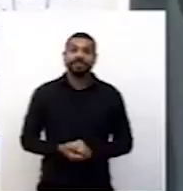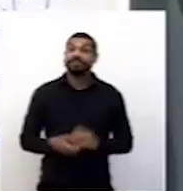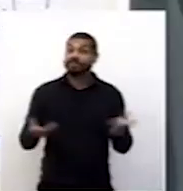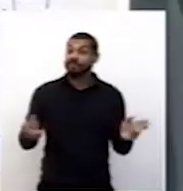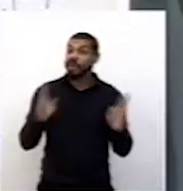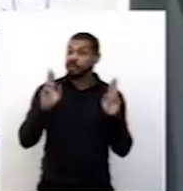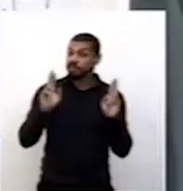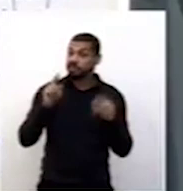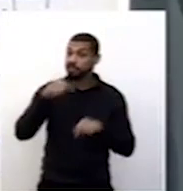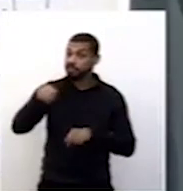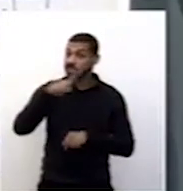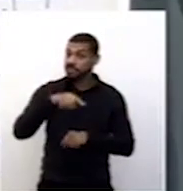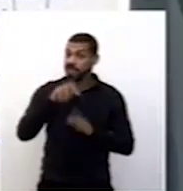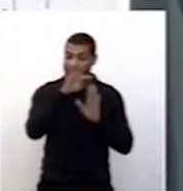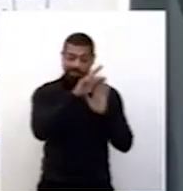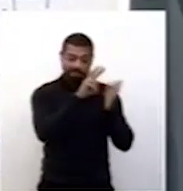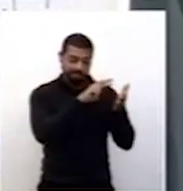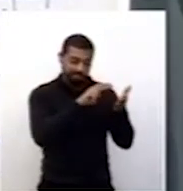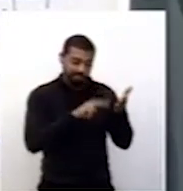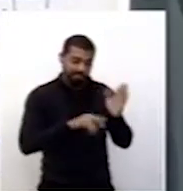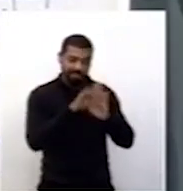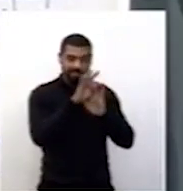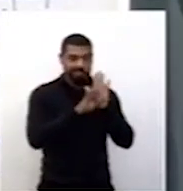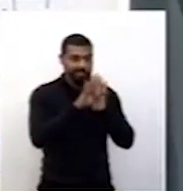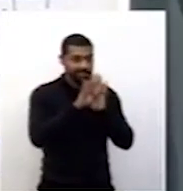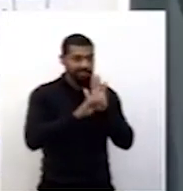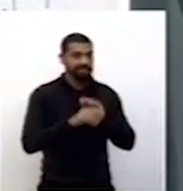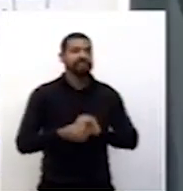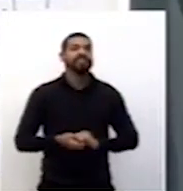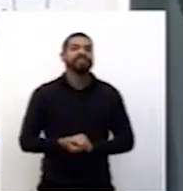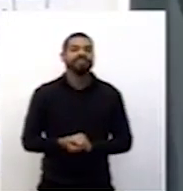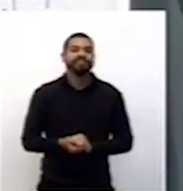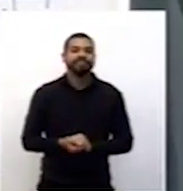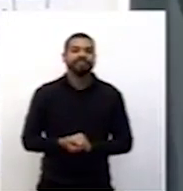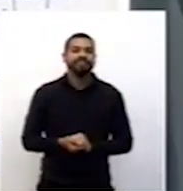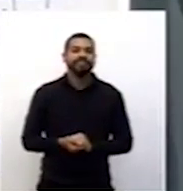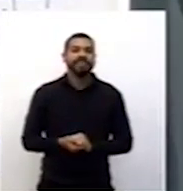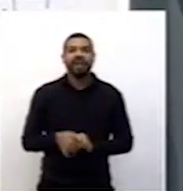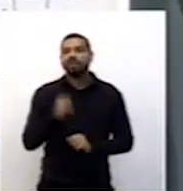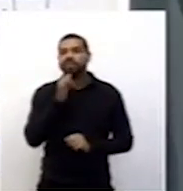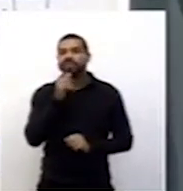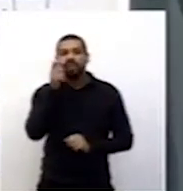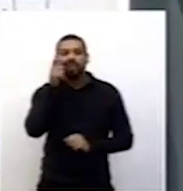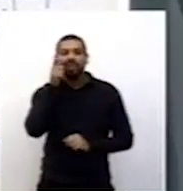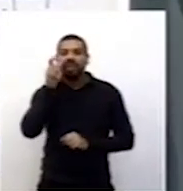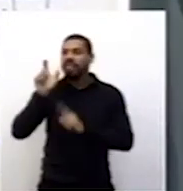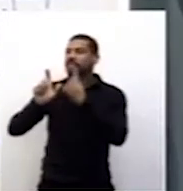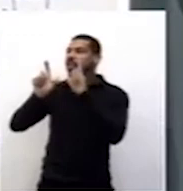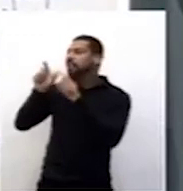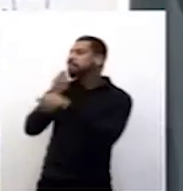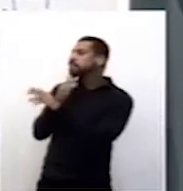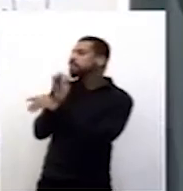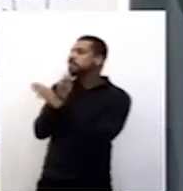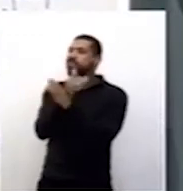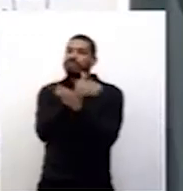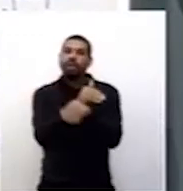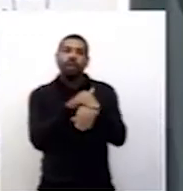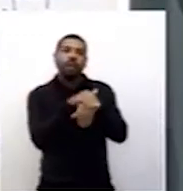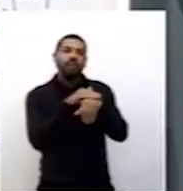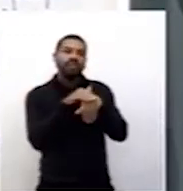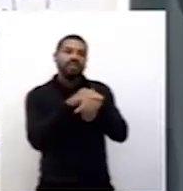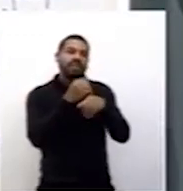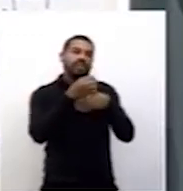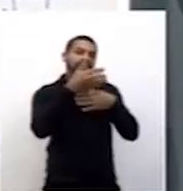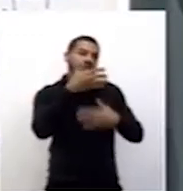Eu espero que vocês tenham feito a leitura do texto. Eu espero que vocês não tenham ido, né, assistir TV ou falar com alguém no chat,